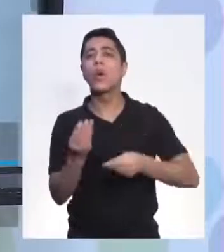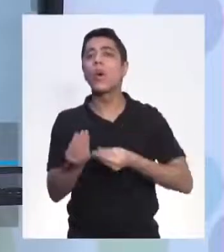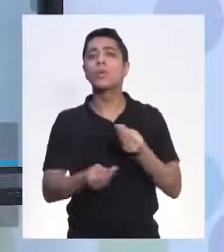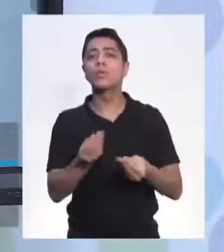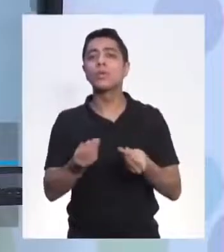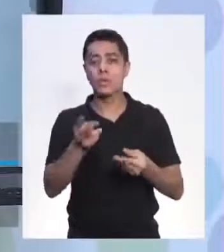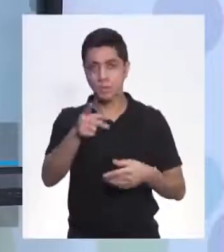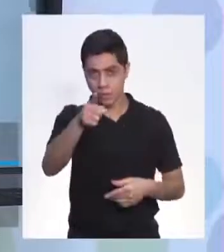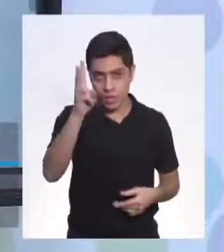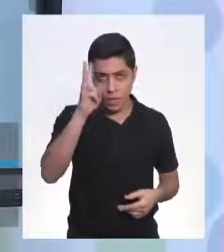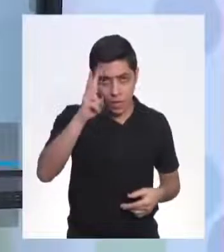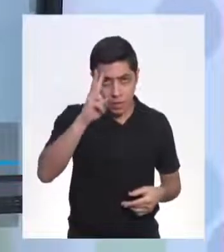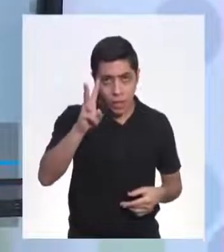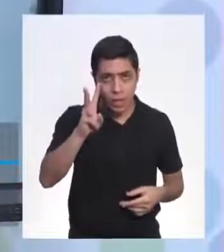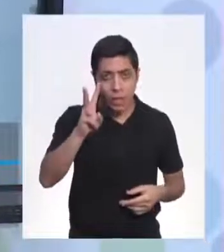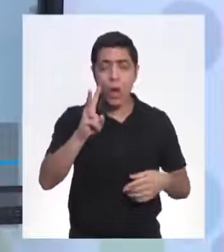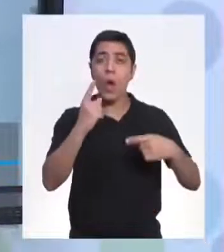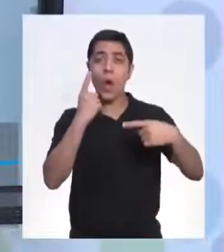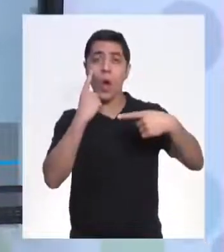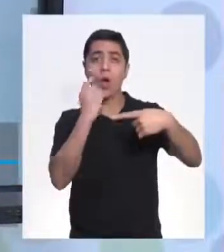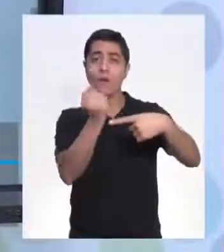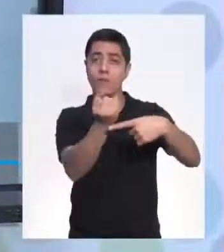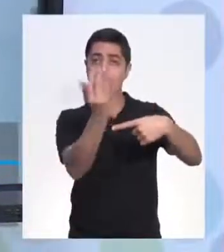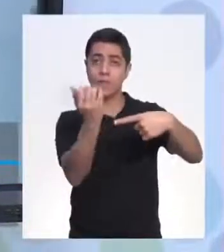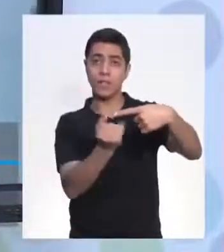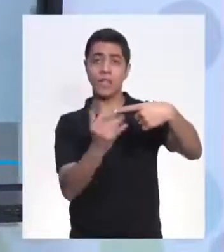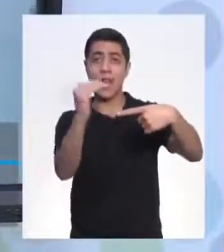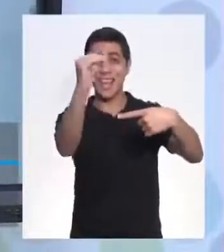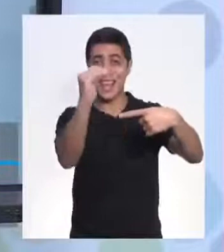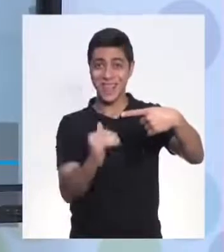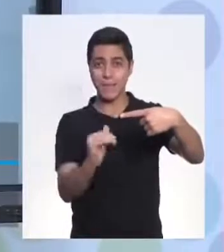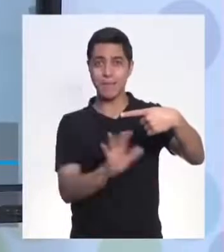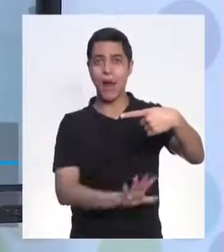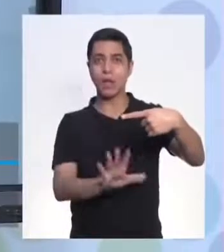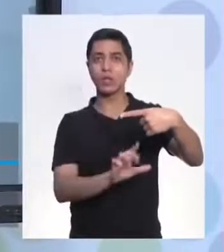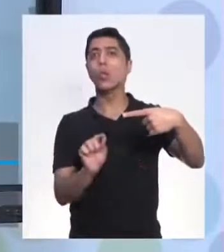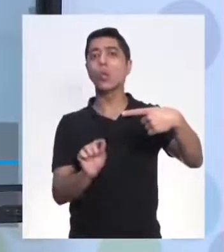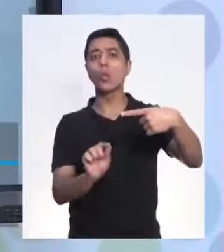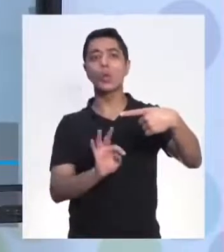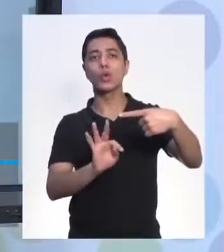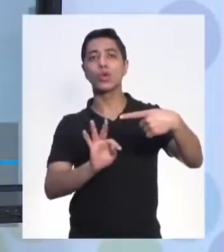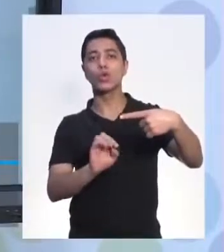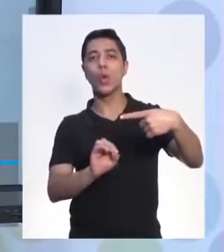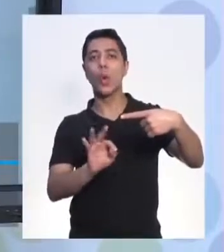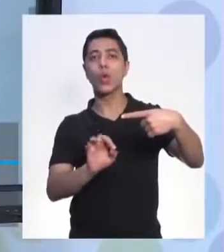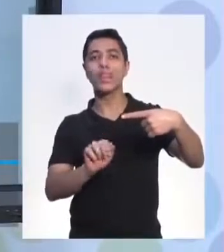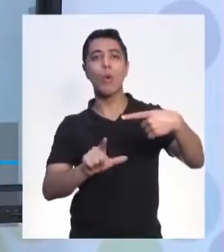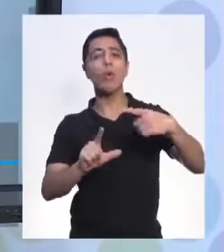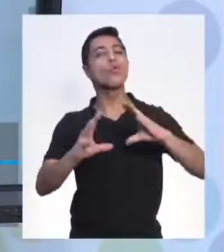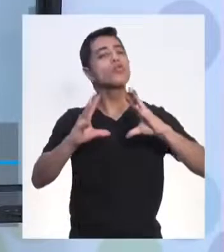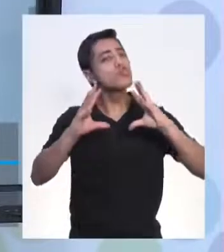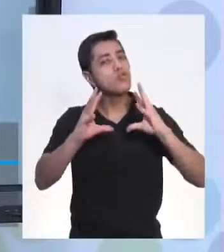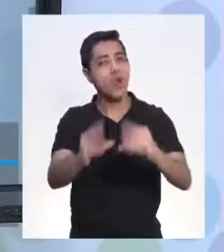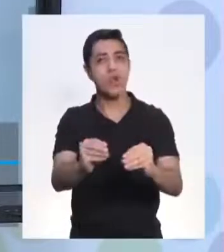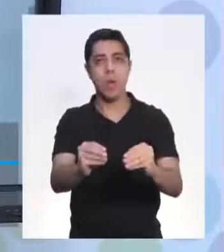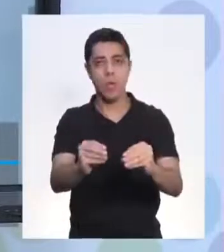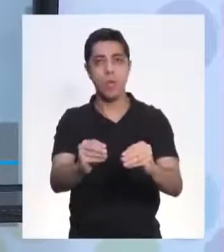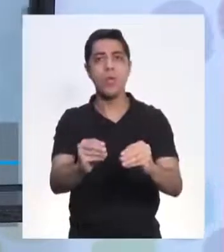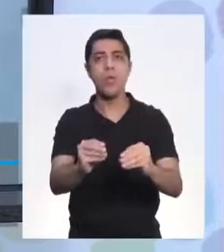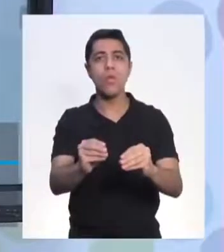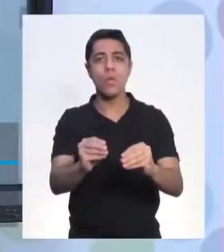lembra, na parte de baixo da fração é o total de quadradinhos. Então, eu vou ter 4, 8,